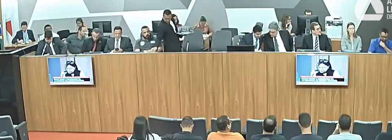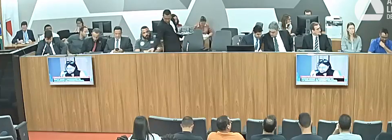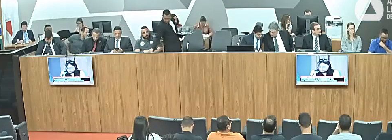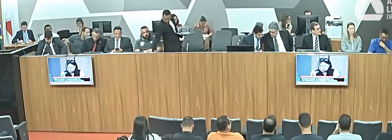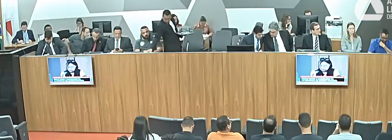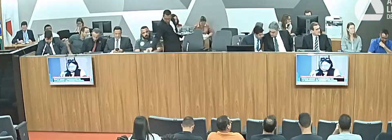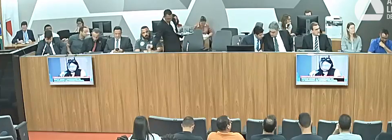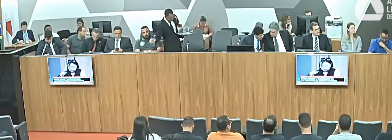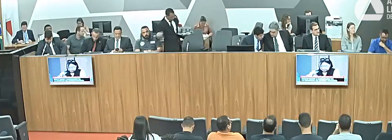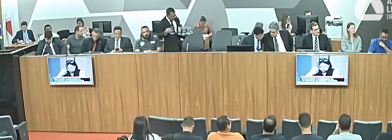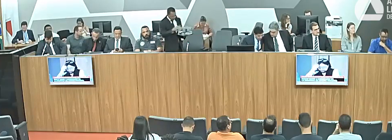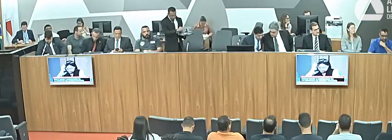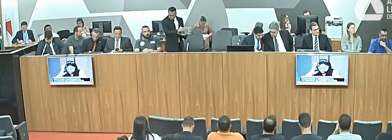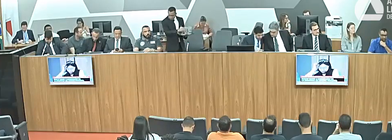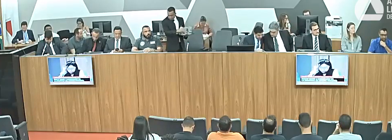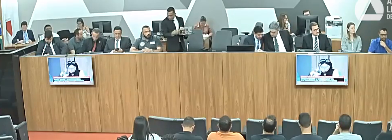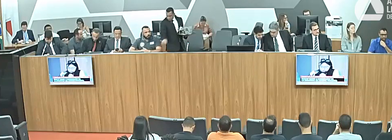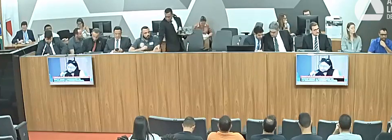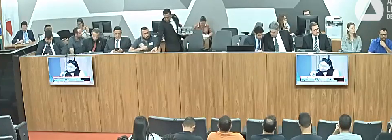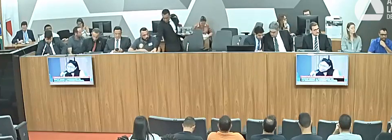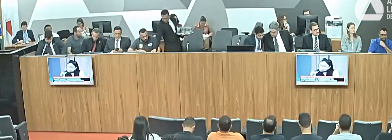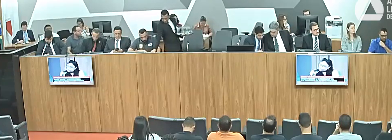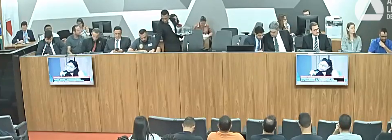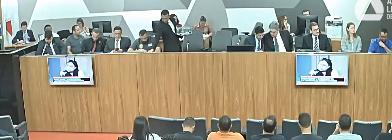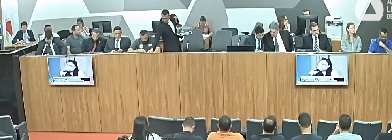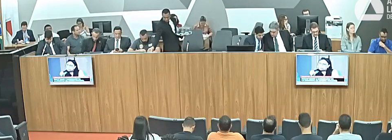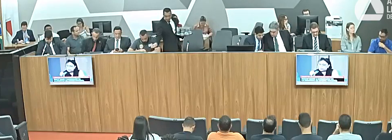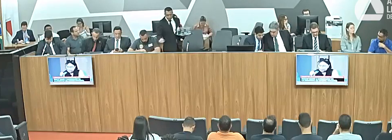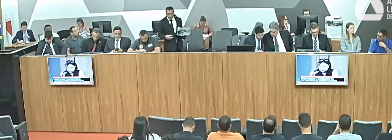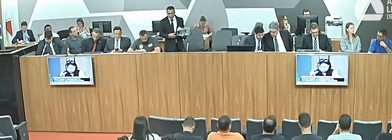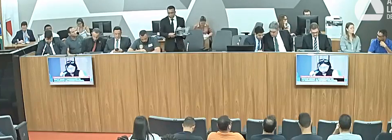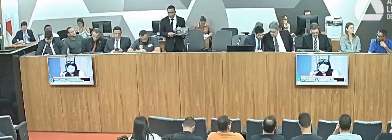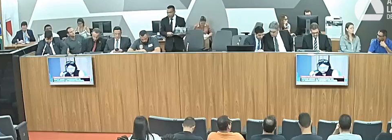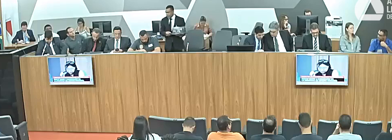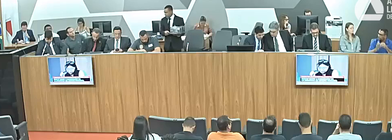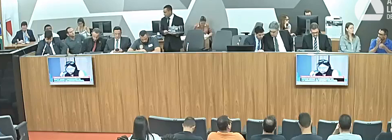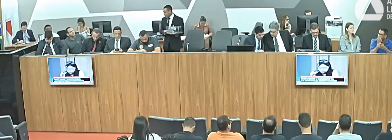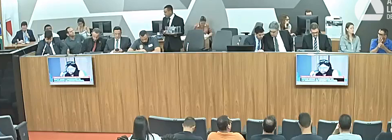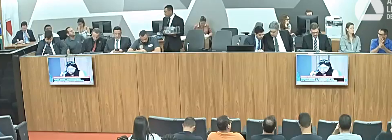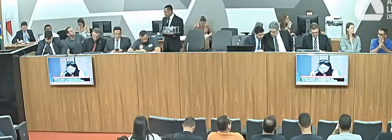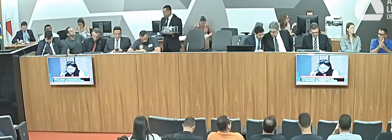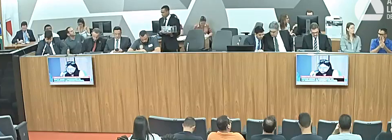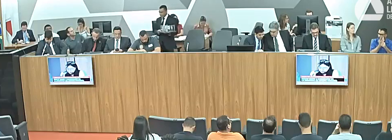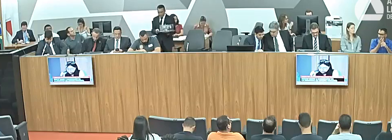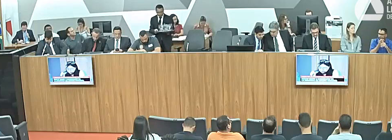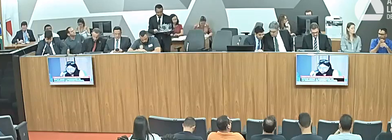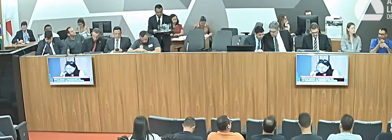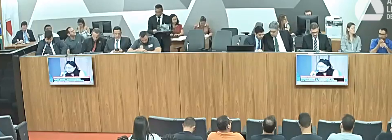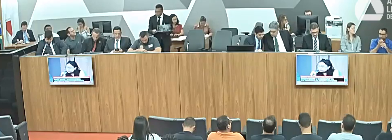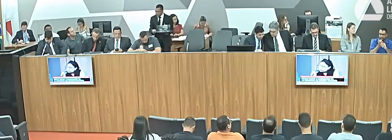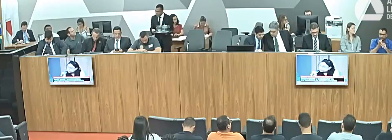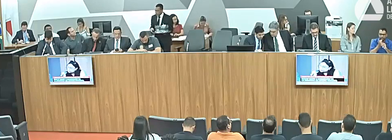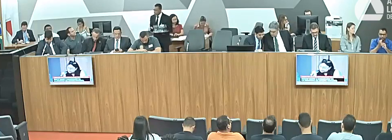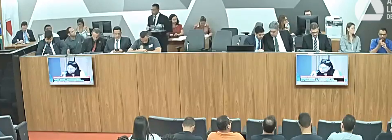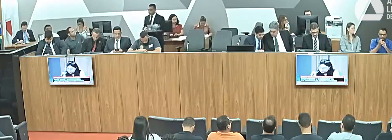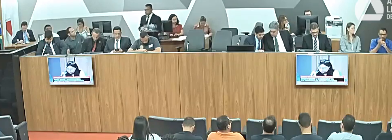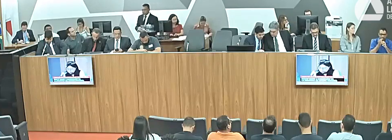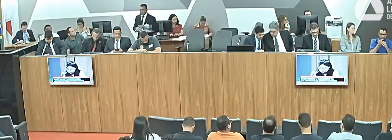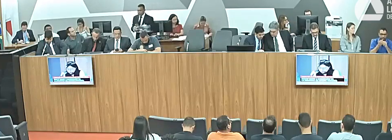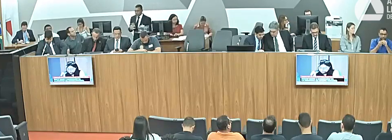essencial em produtividade e uma resposta mais eficaz a um anseio acerca do nosso